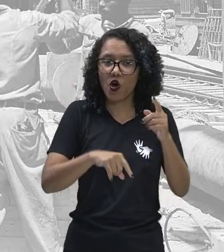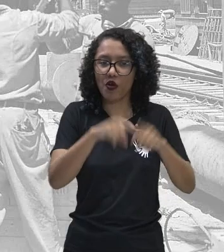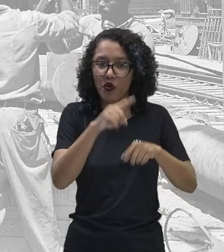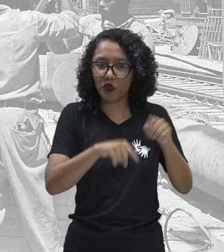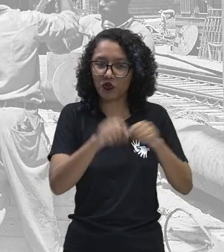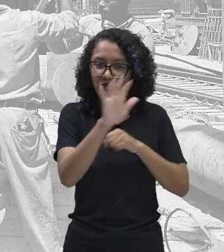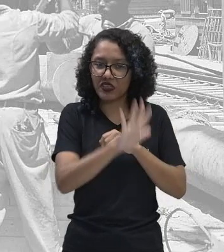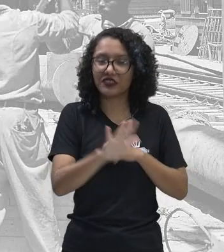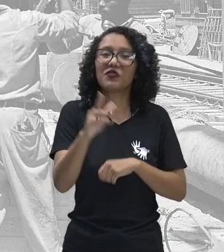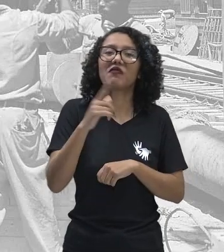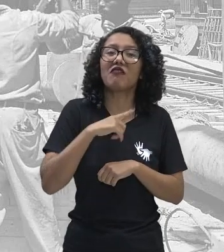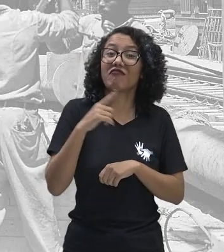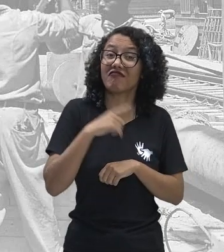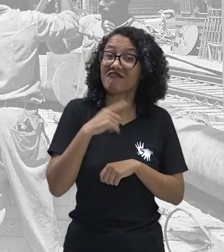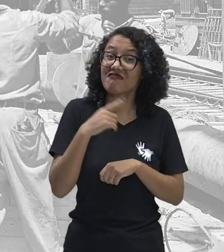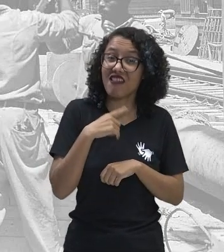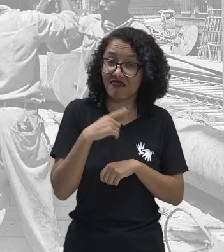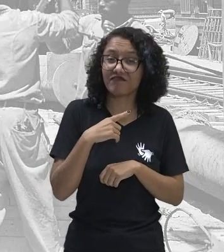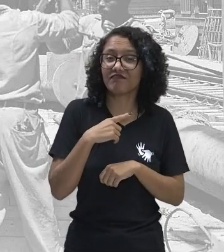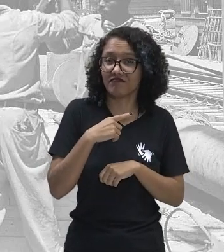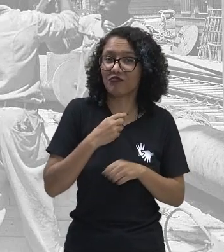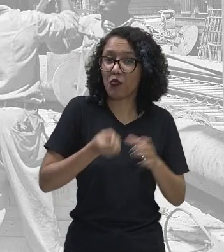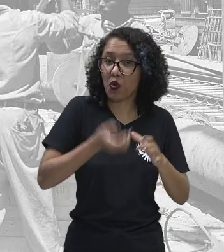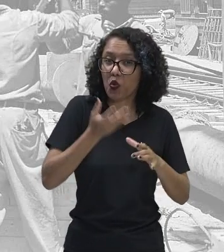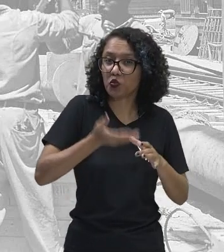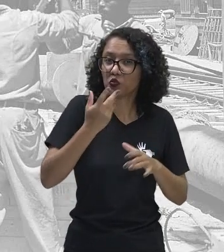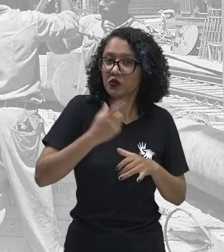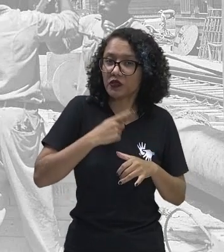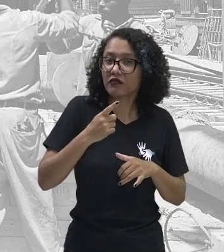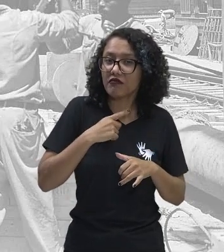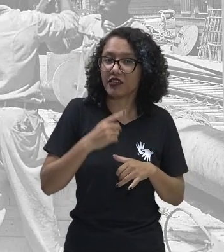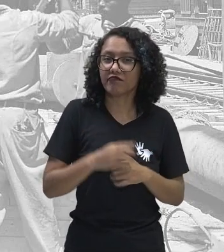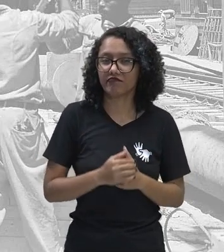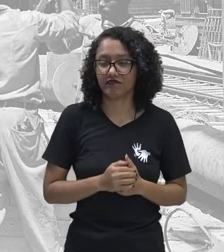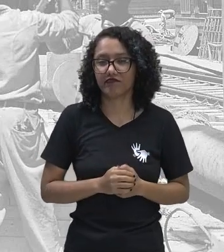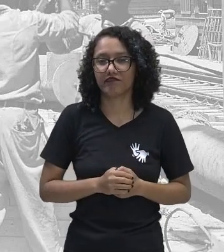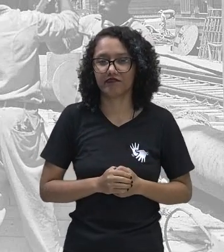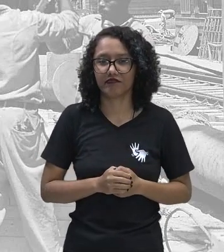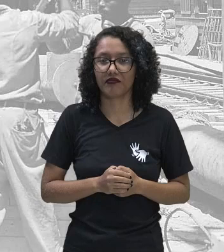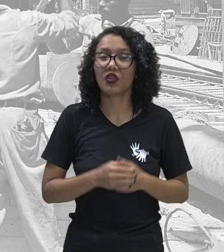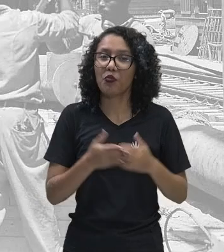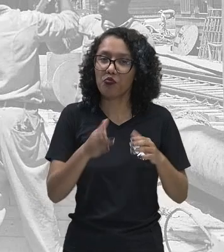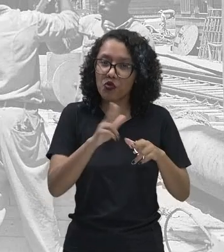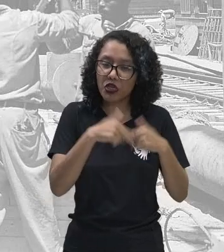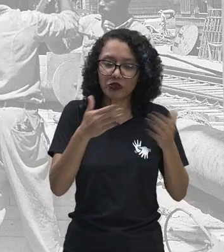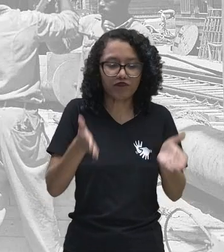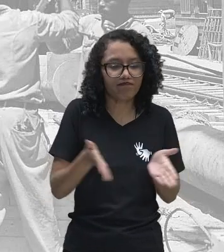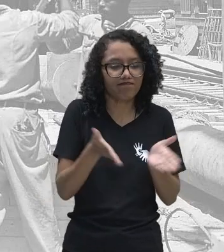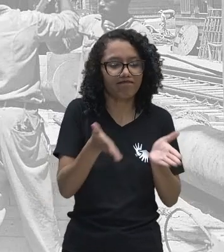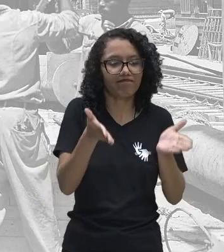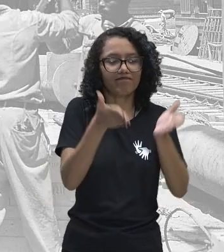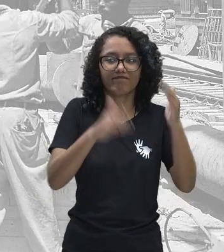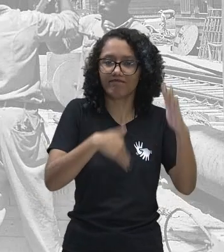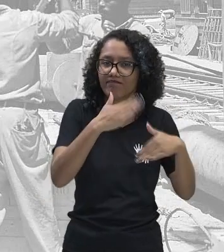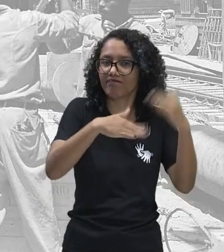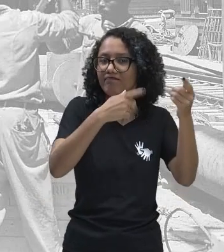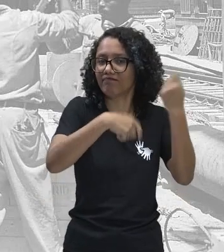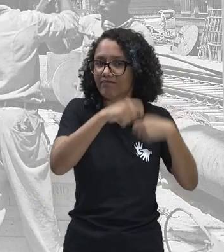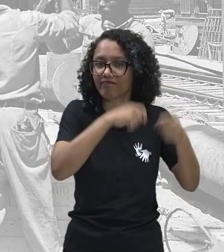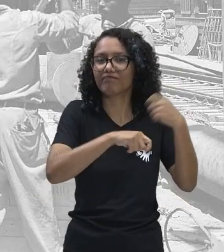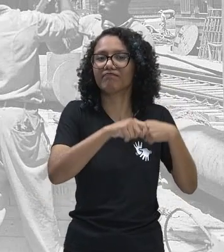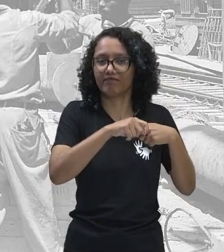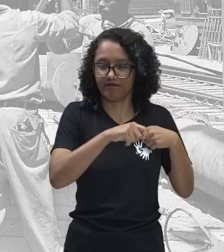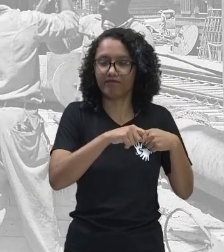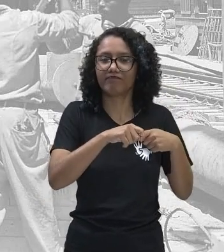estar ali, vamos dizer assim, ajudando a economia. Além disso, vamos observar a